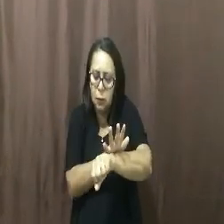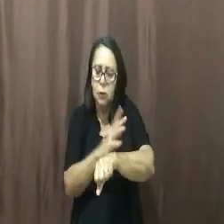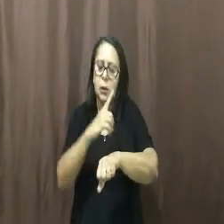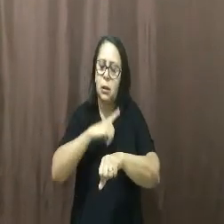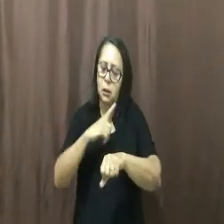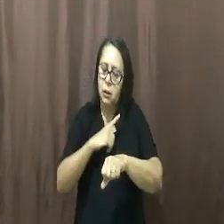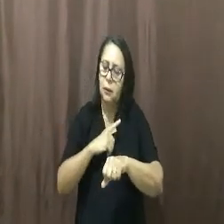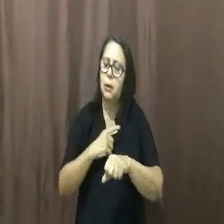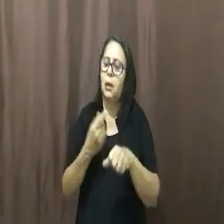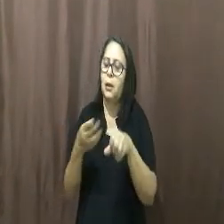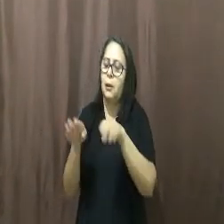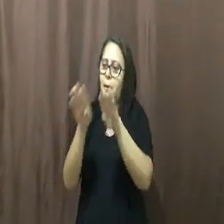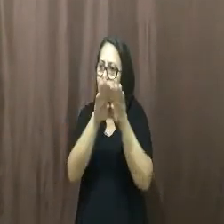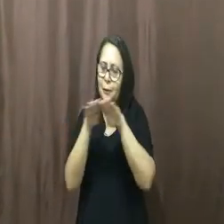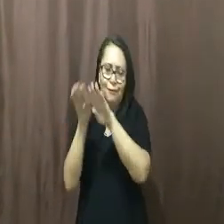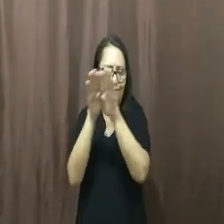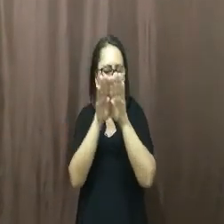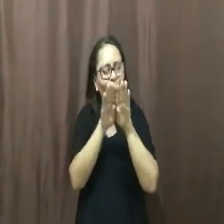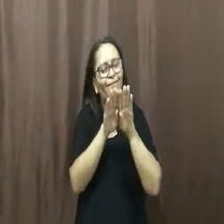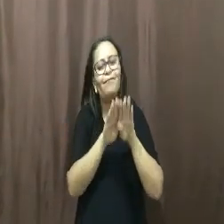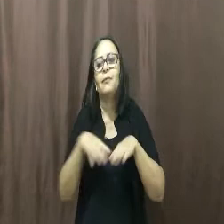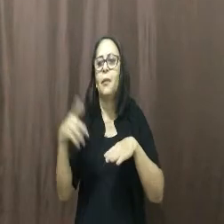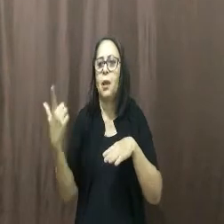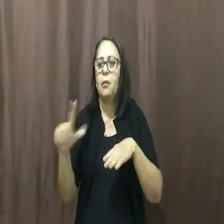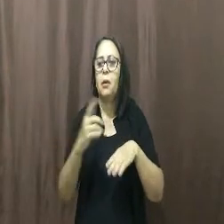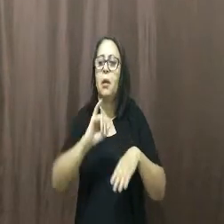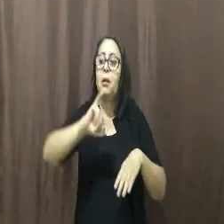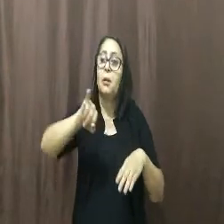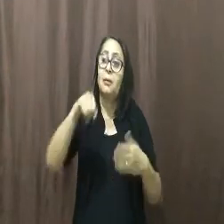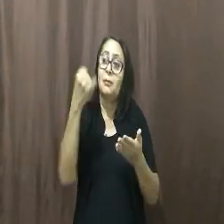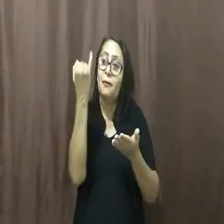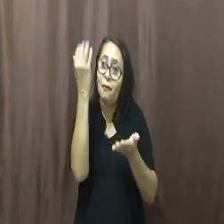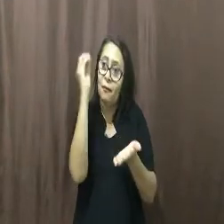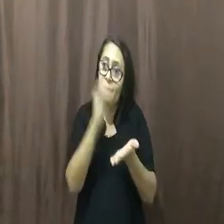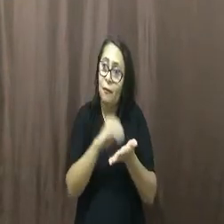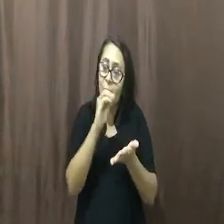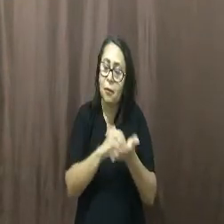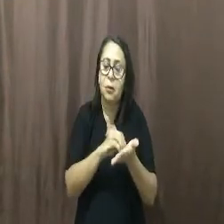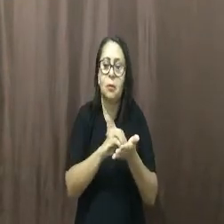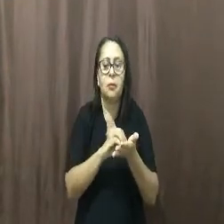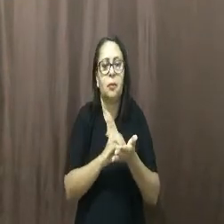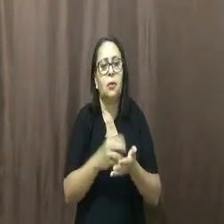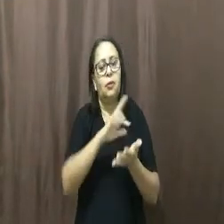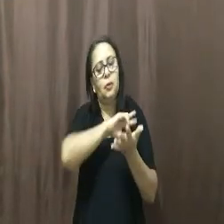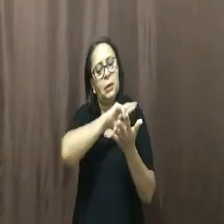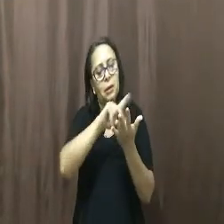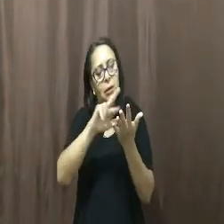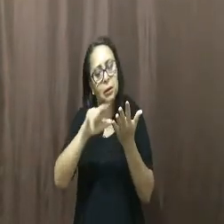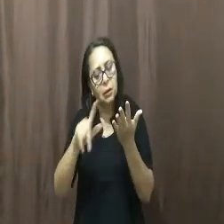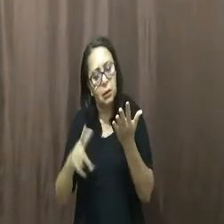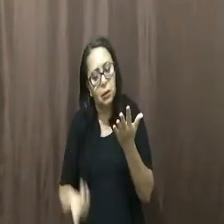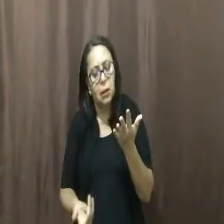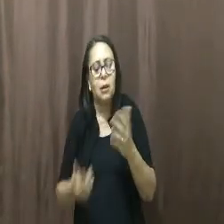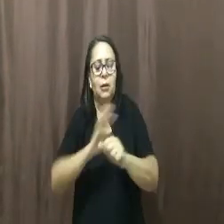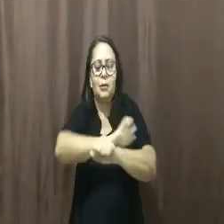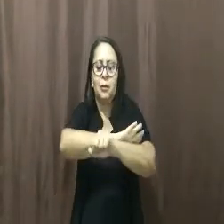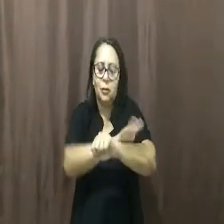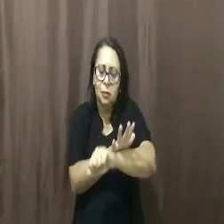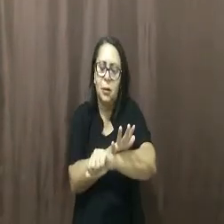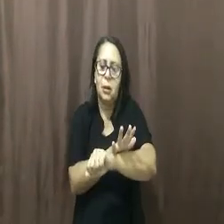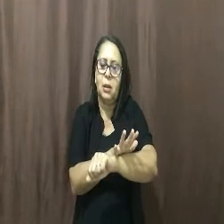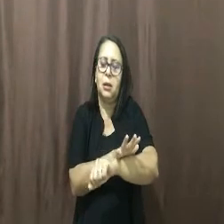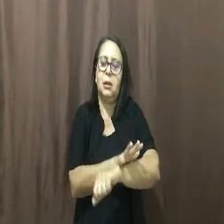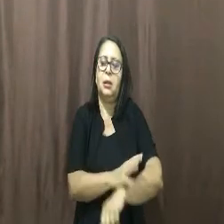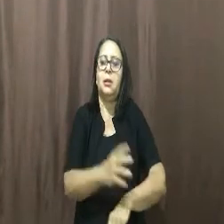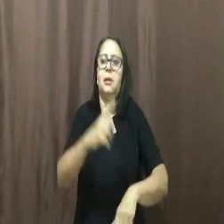a desigualdade é gritante, a falta de oportunidades, né, são várias,